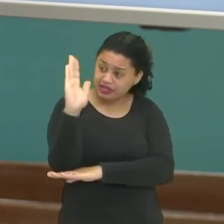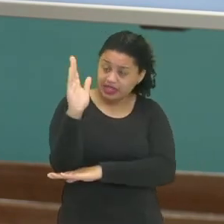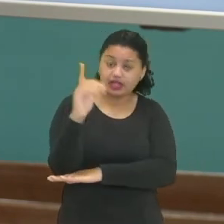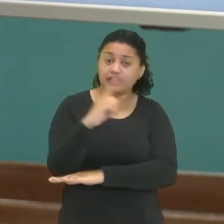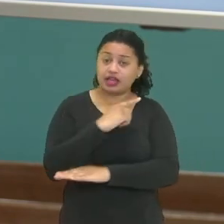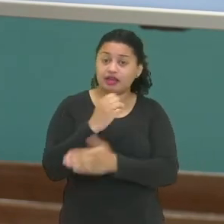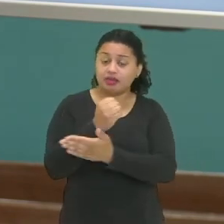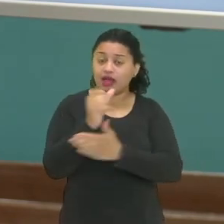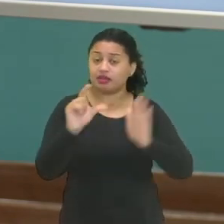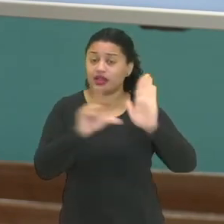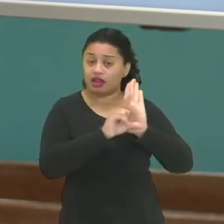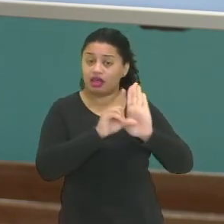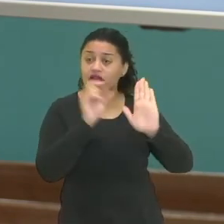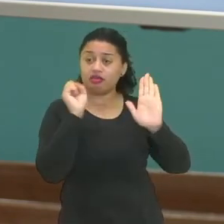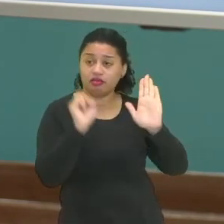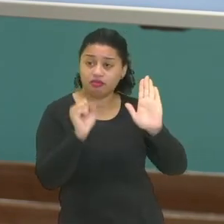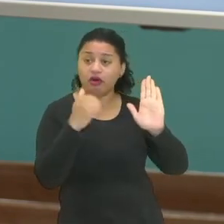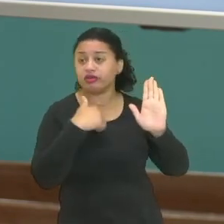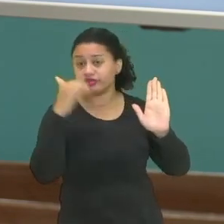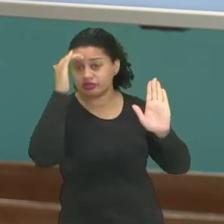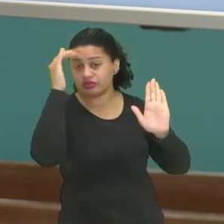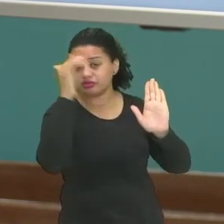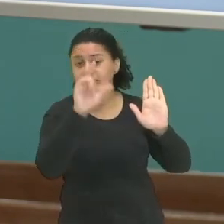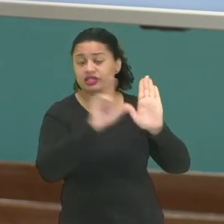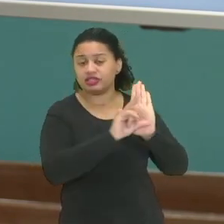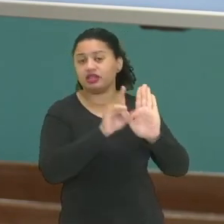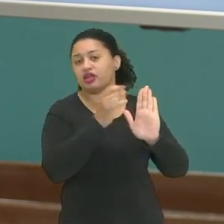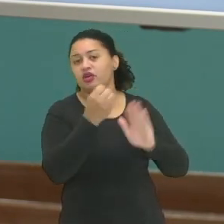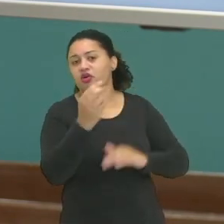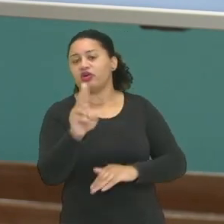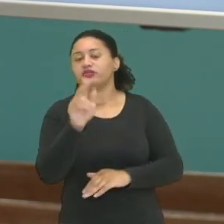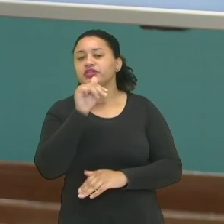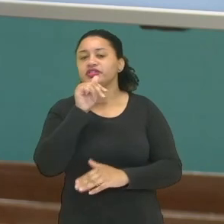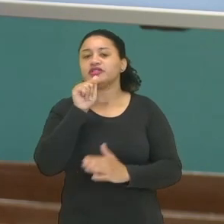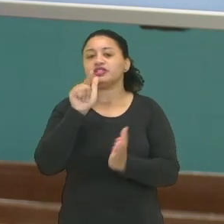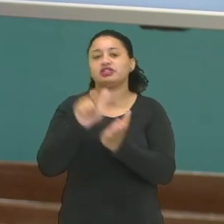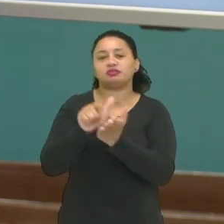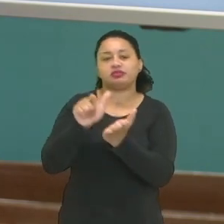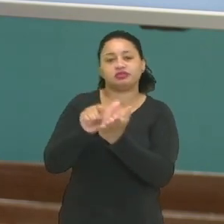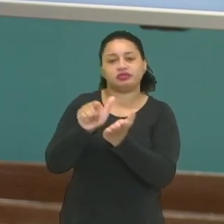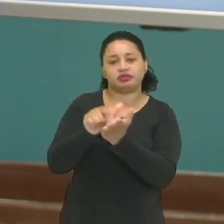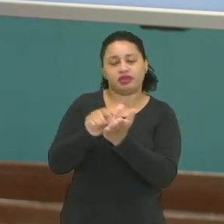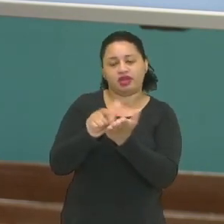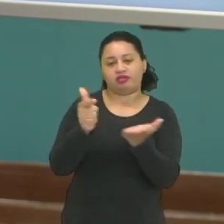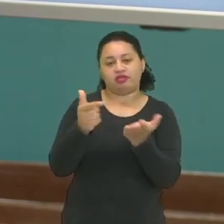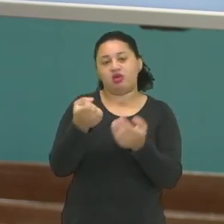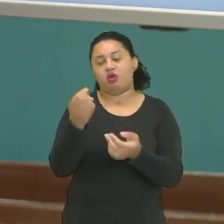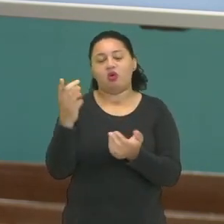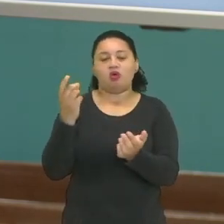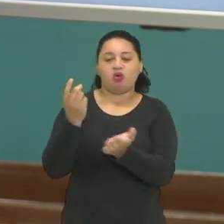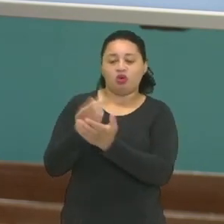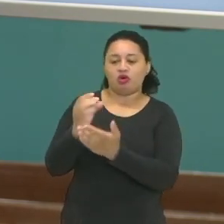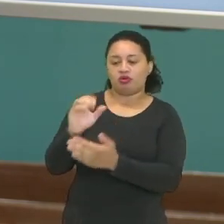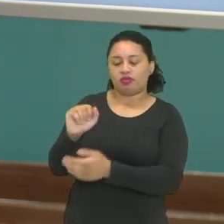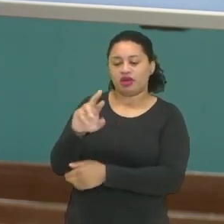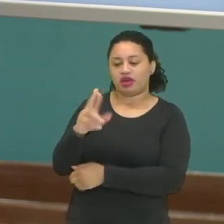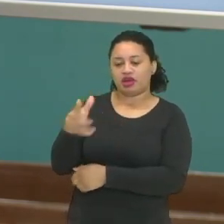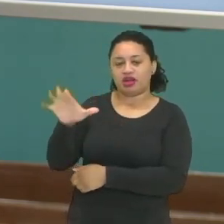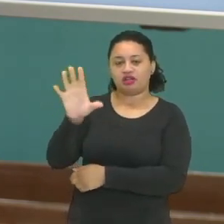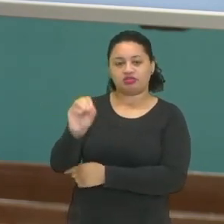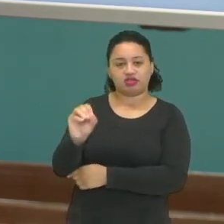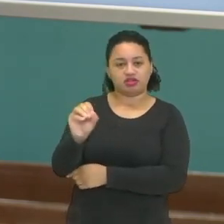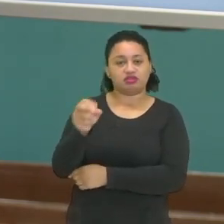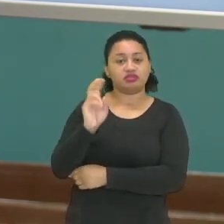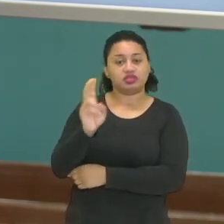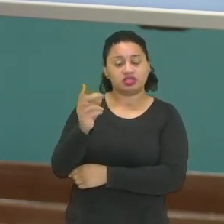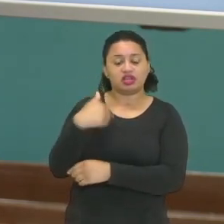exemplo, o papel, né, por exemplo, né, sabemos que, ou então comprar o carvão, né, sempre atrás